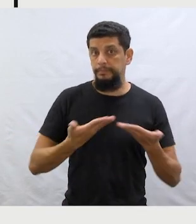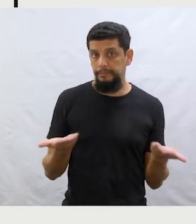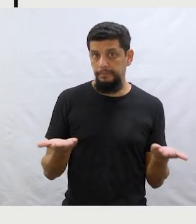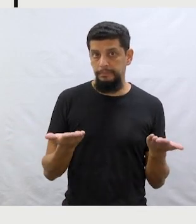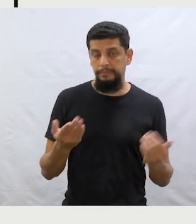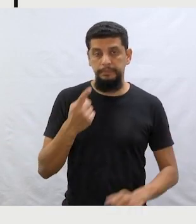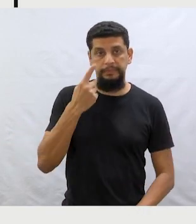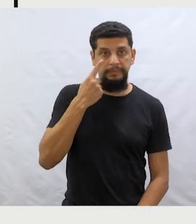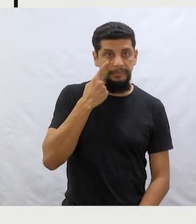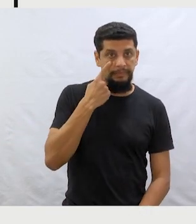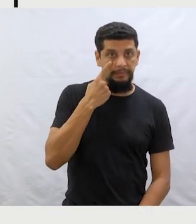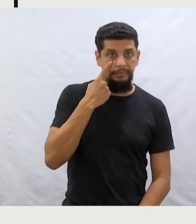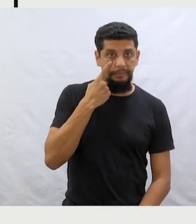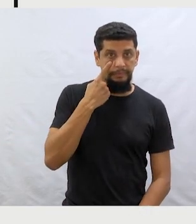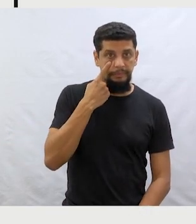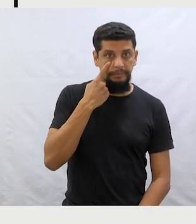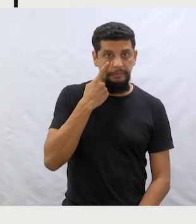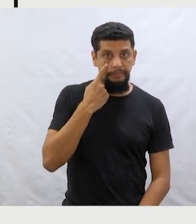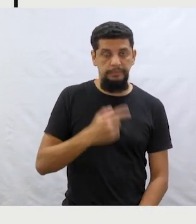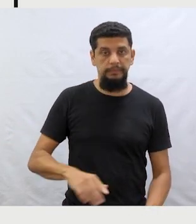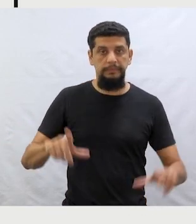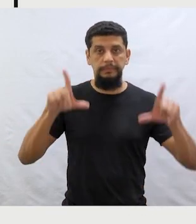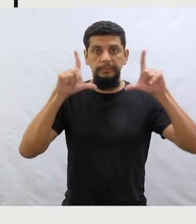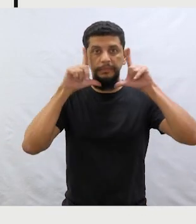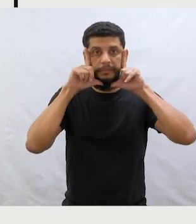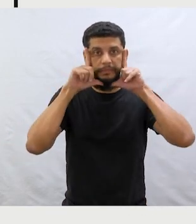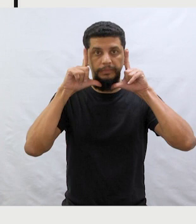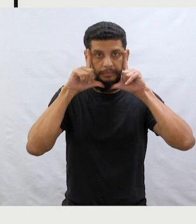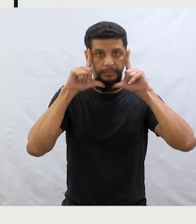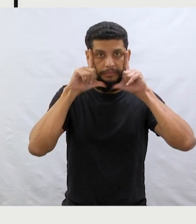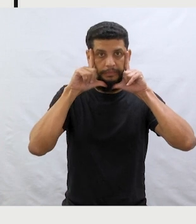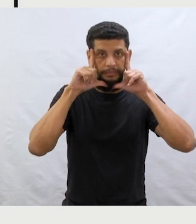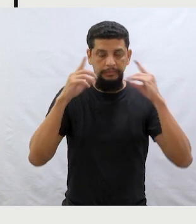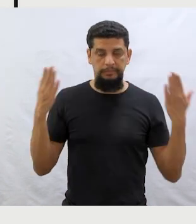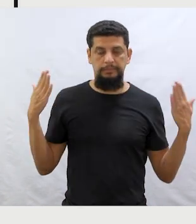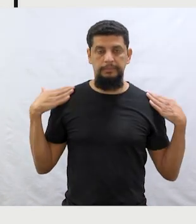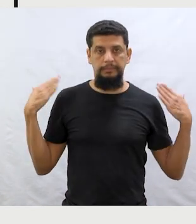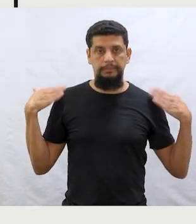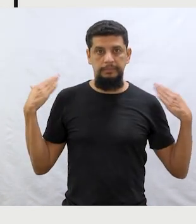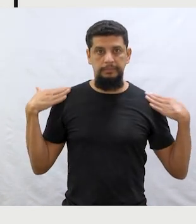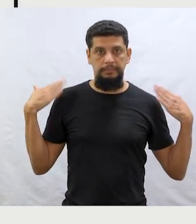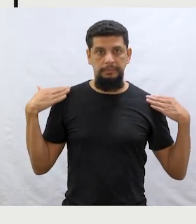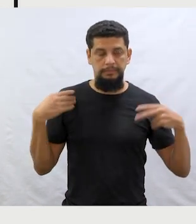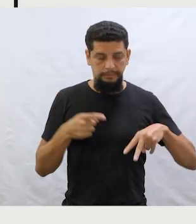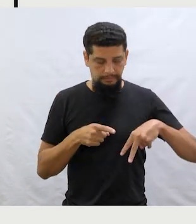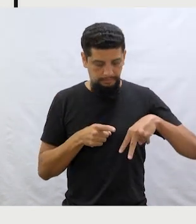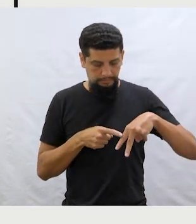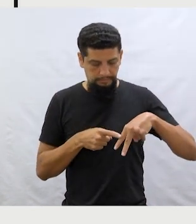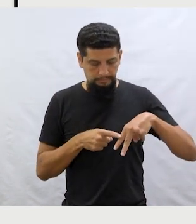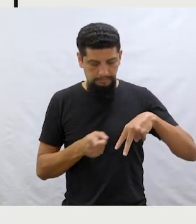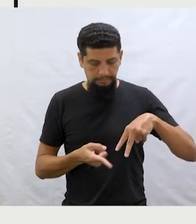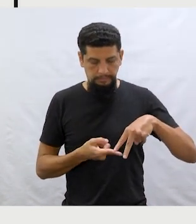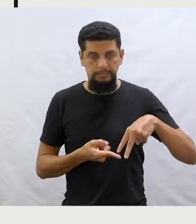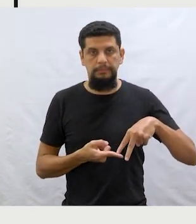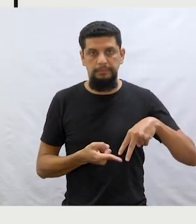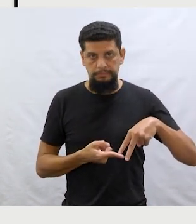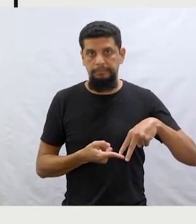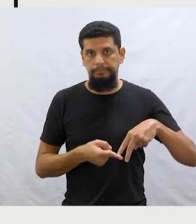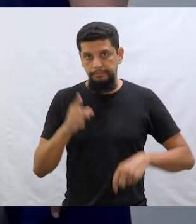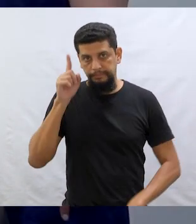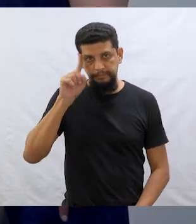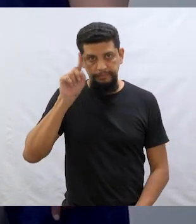Então, olha só, falou da cabeça, ombro, joelho e